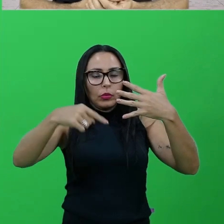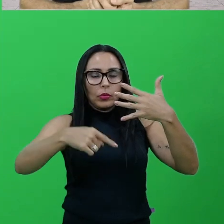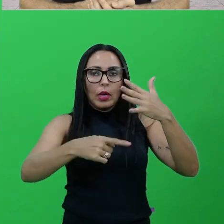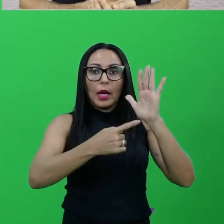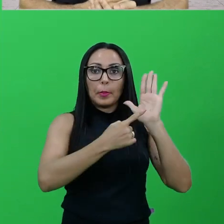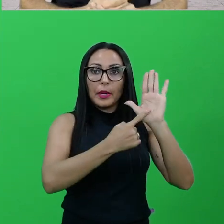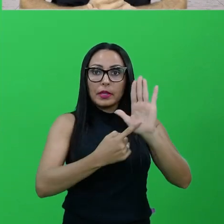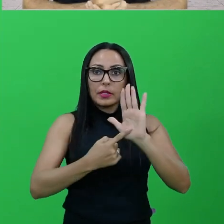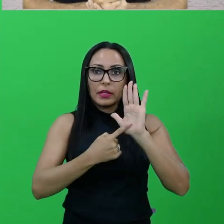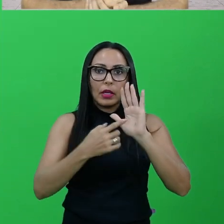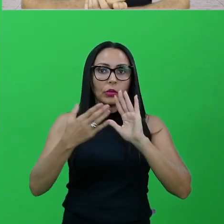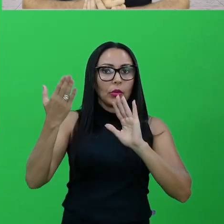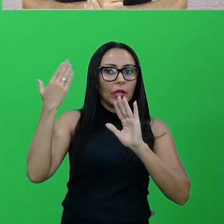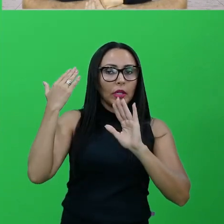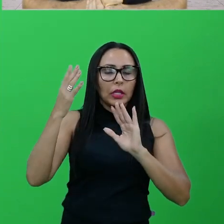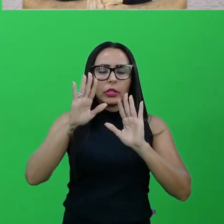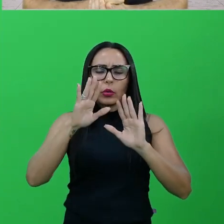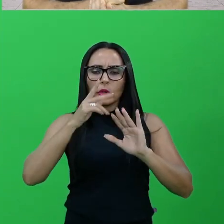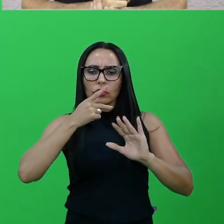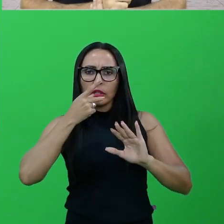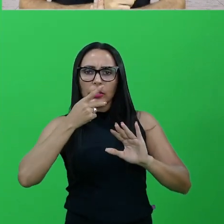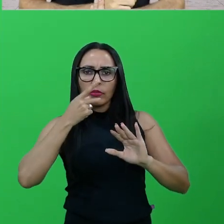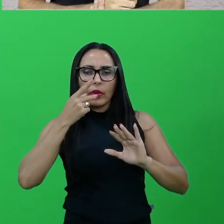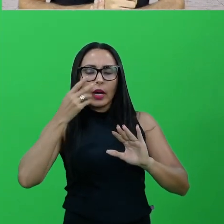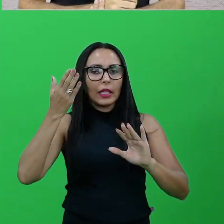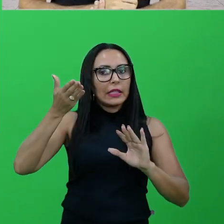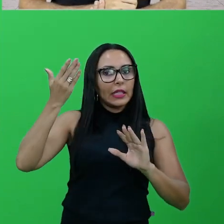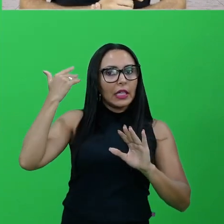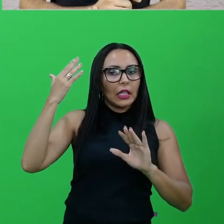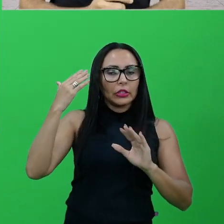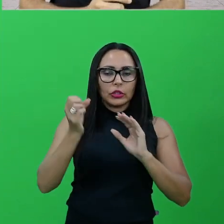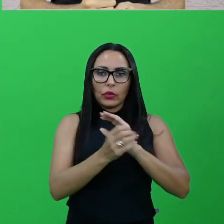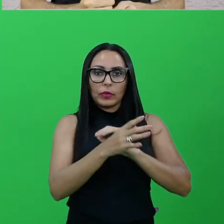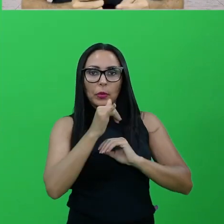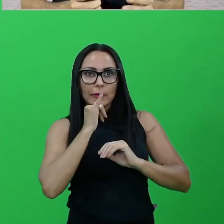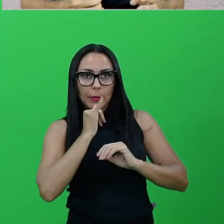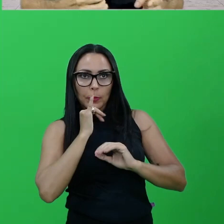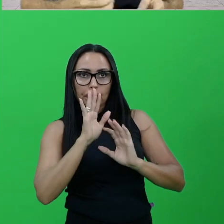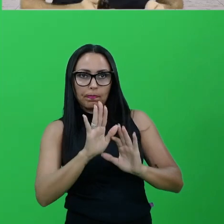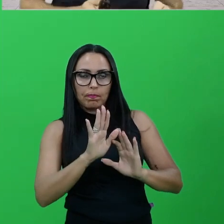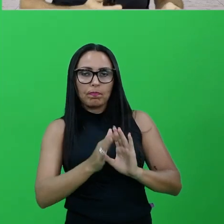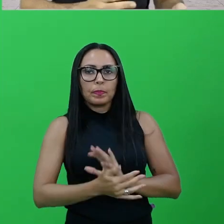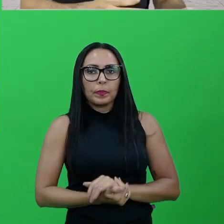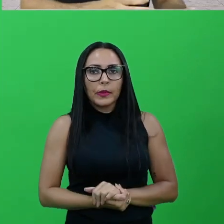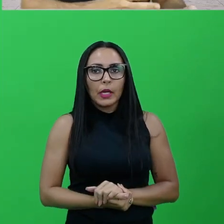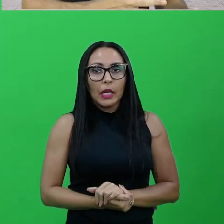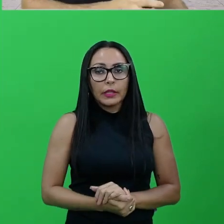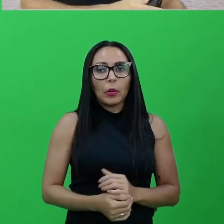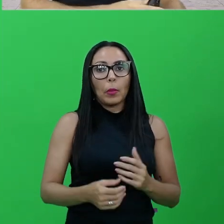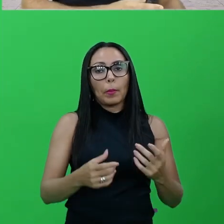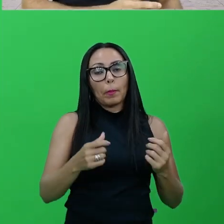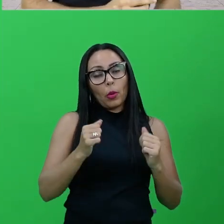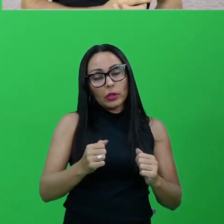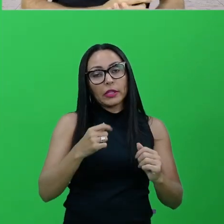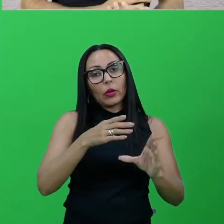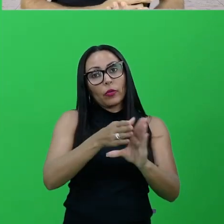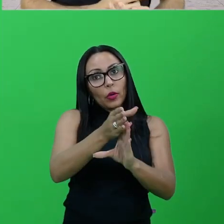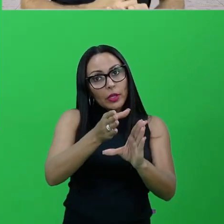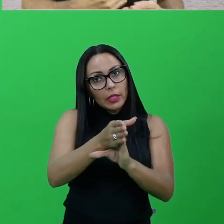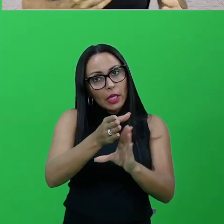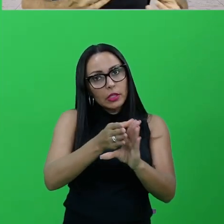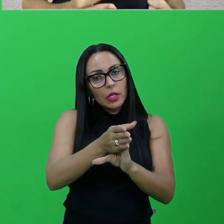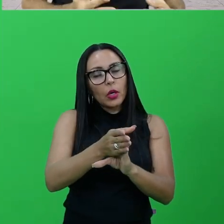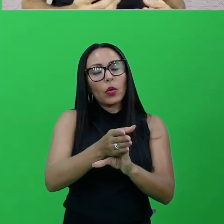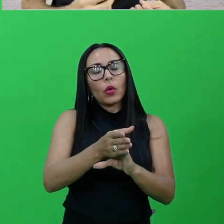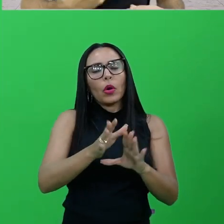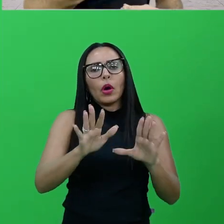nas telas anteriores. Então, quando a gente fala de antecedentes da inovação, por exemplo, pode ter havido uma orientação ao problema.